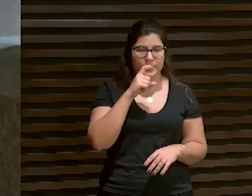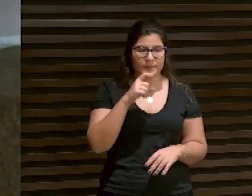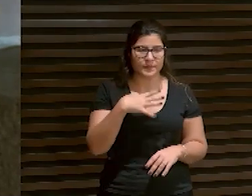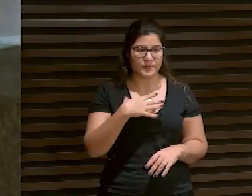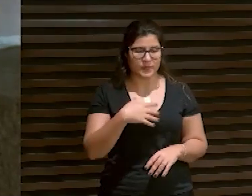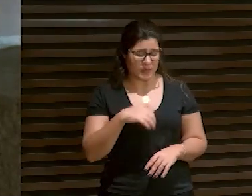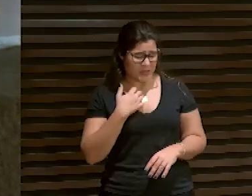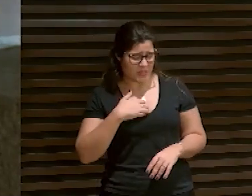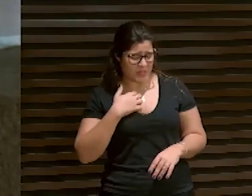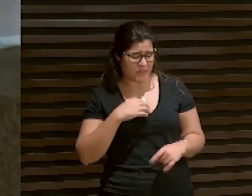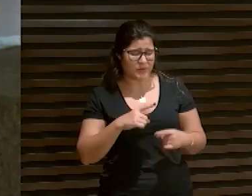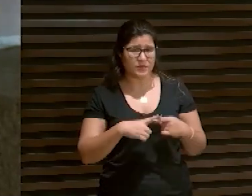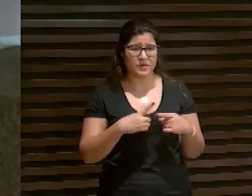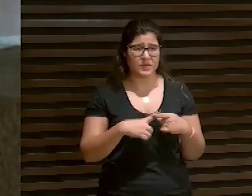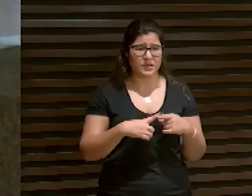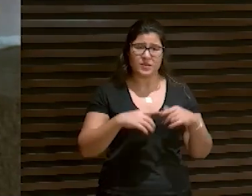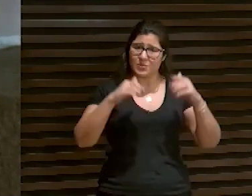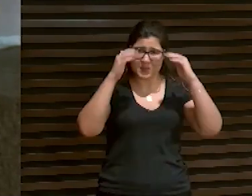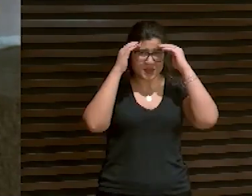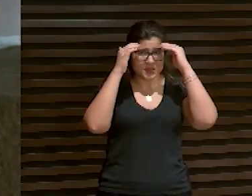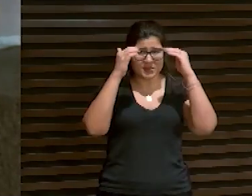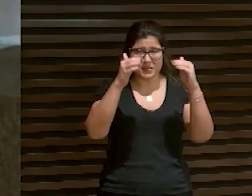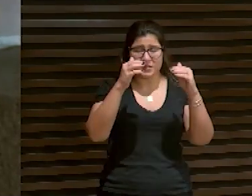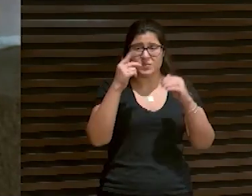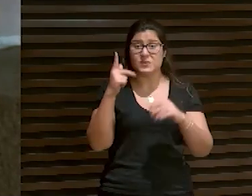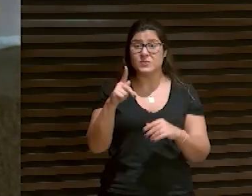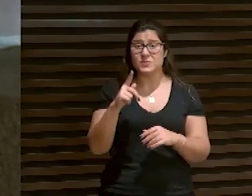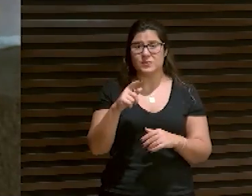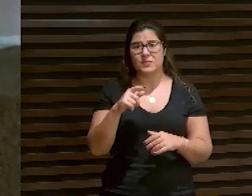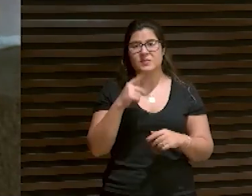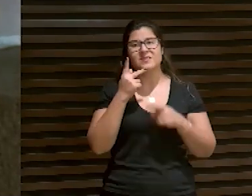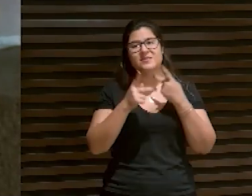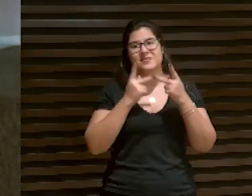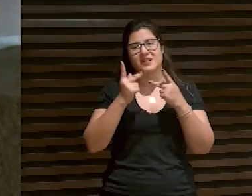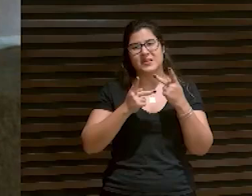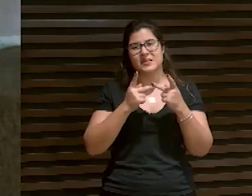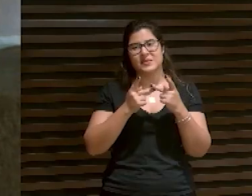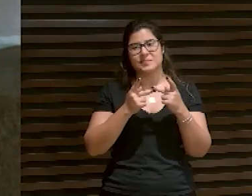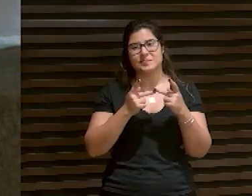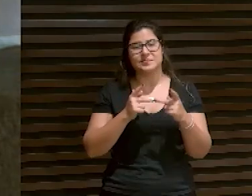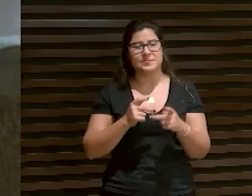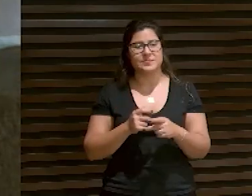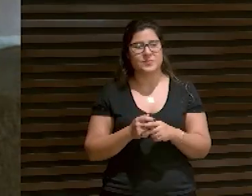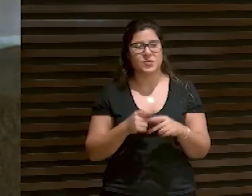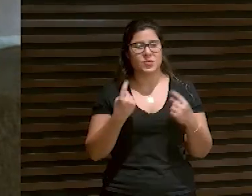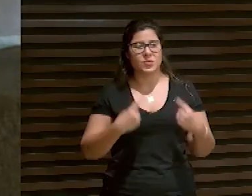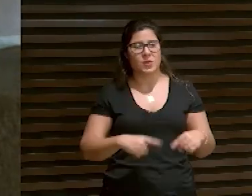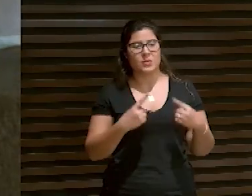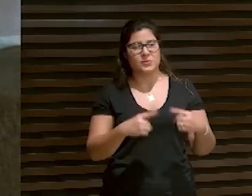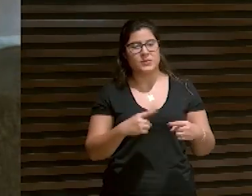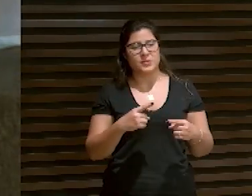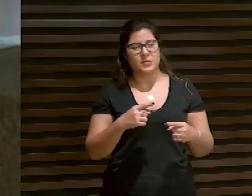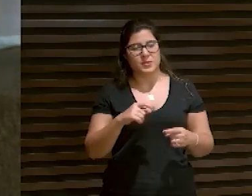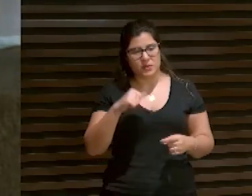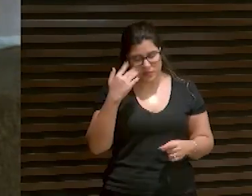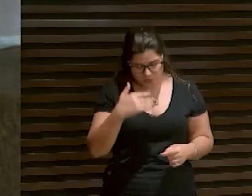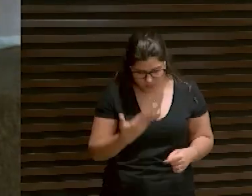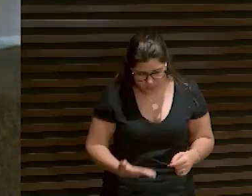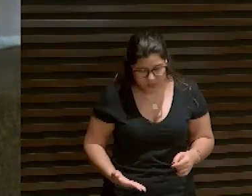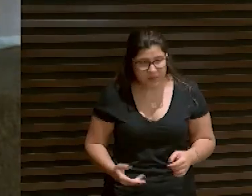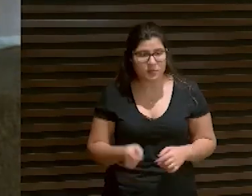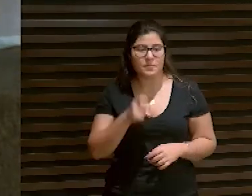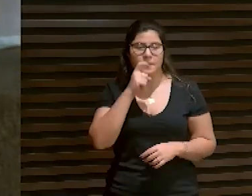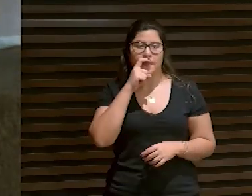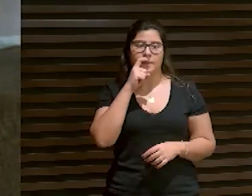palavra, porque o filho está ferindo a sua honra. Isso quer dizer, irmãos, que muitas vezes um